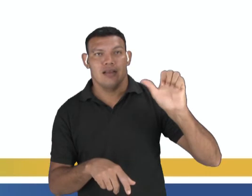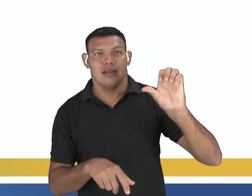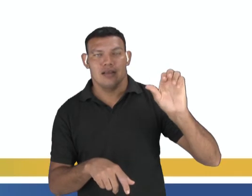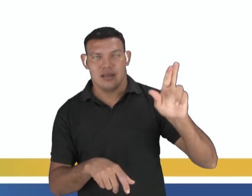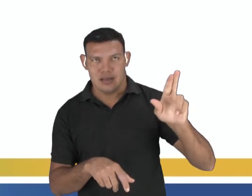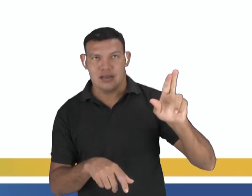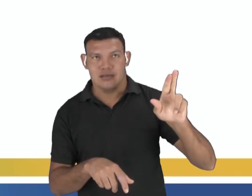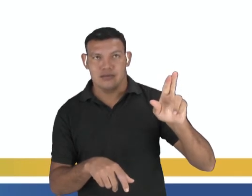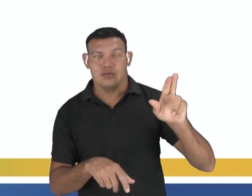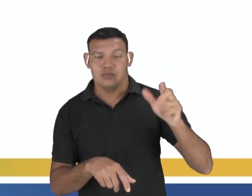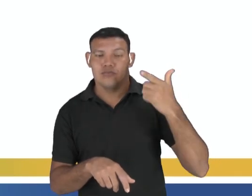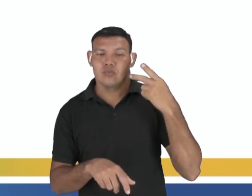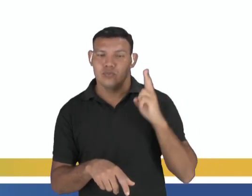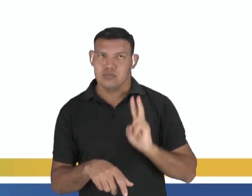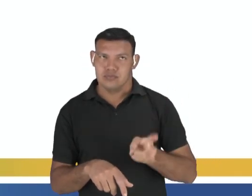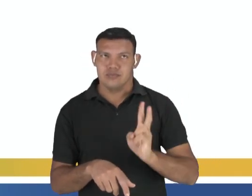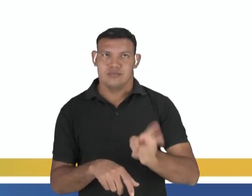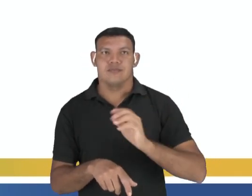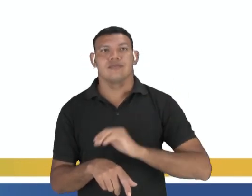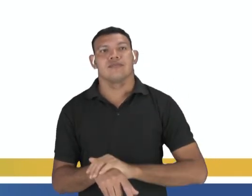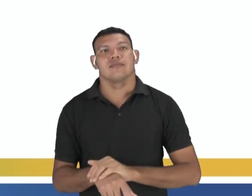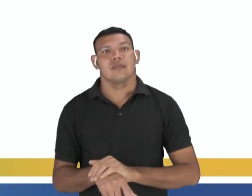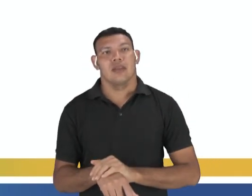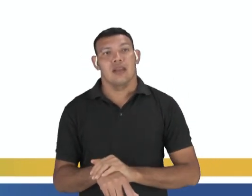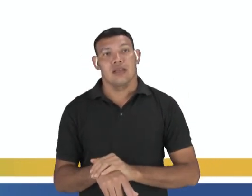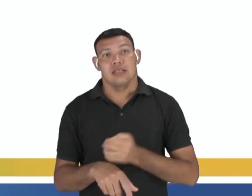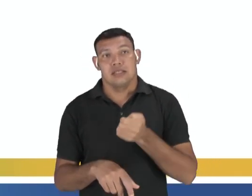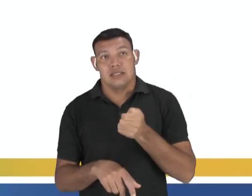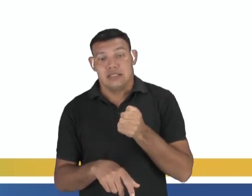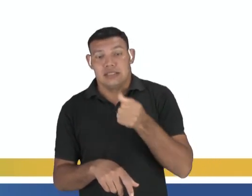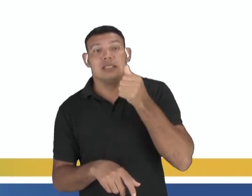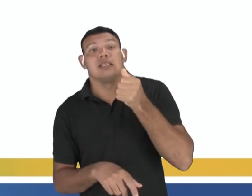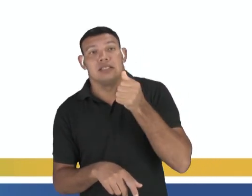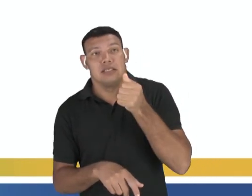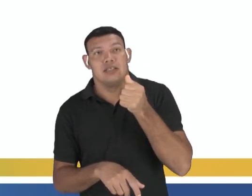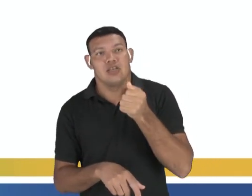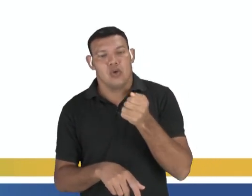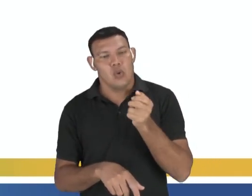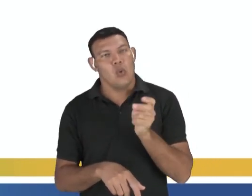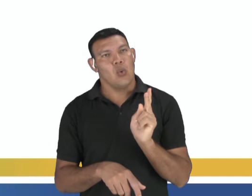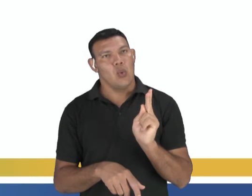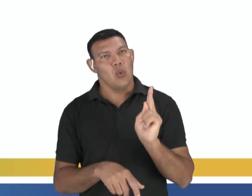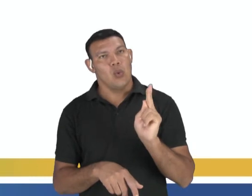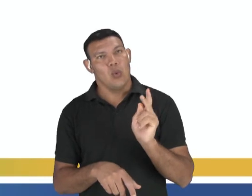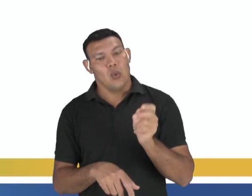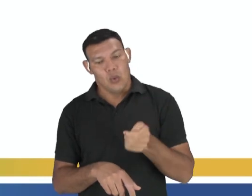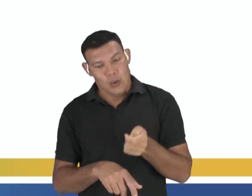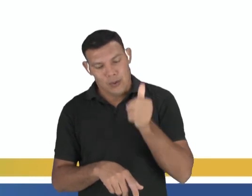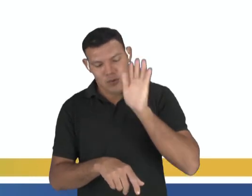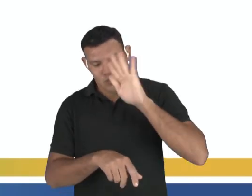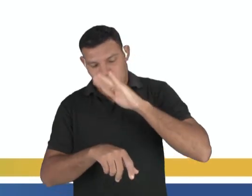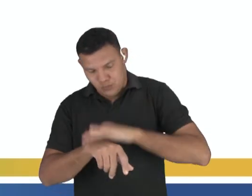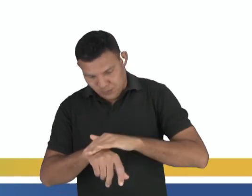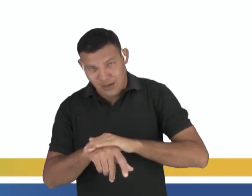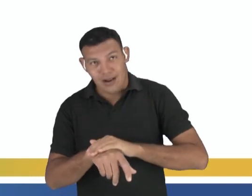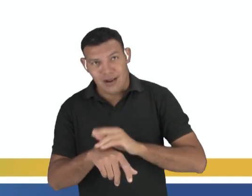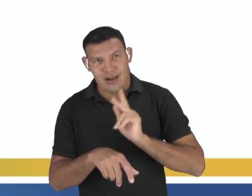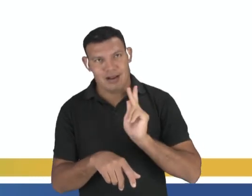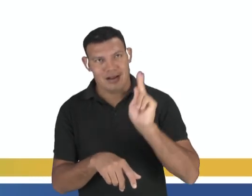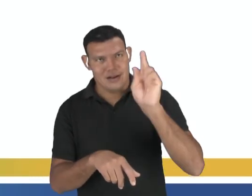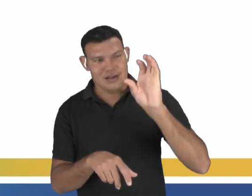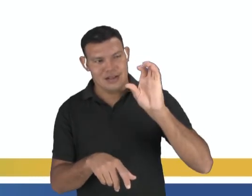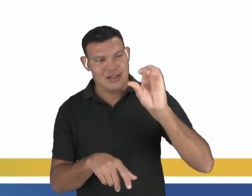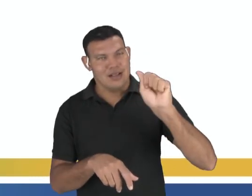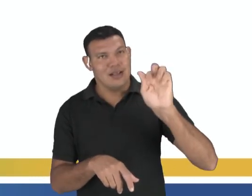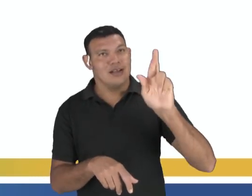lançamento sair cara, novamente o jogo acabou, porque aí a Ana vai ter vencido já que ela